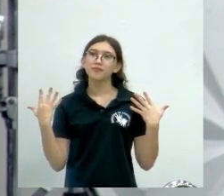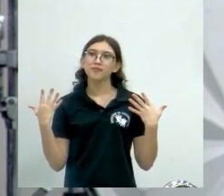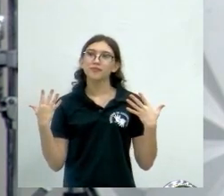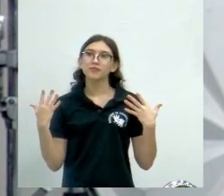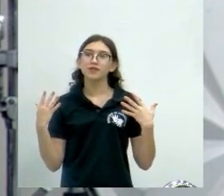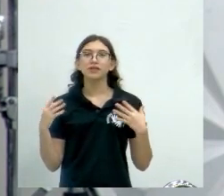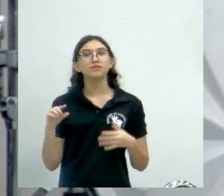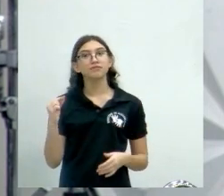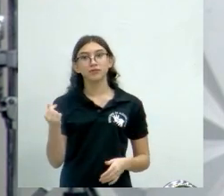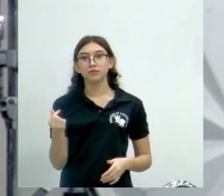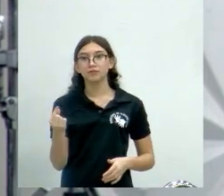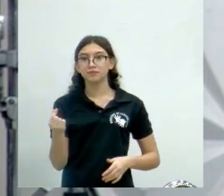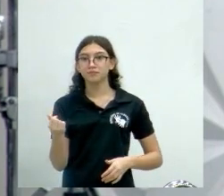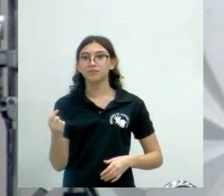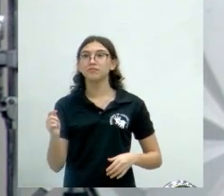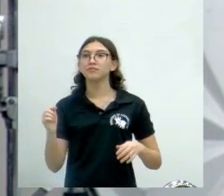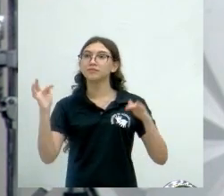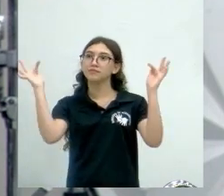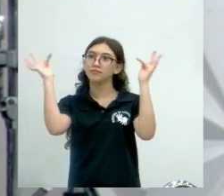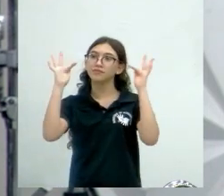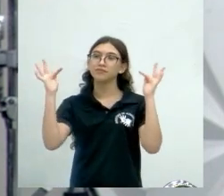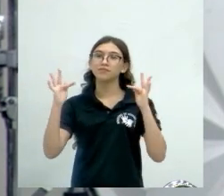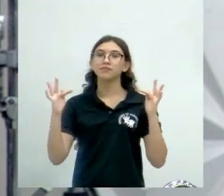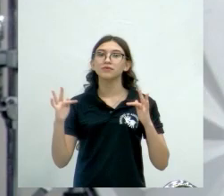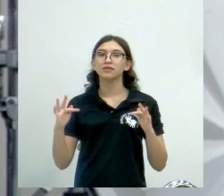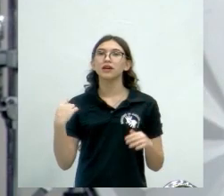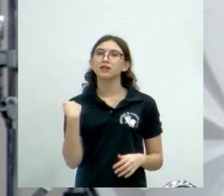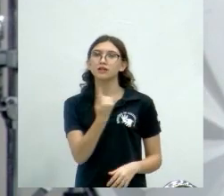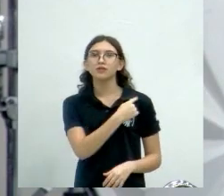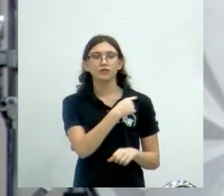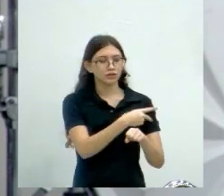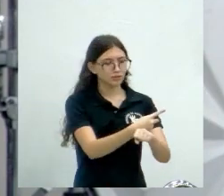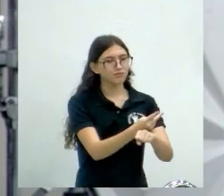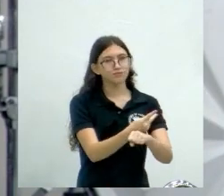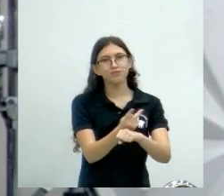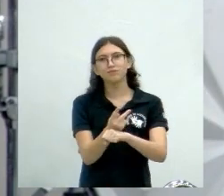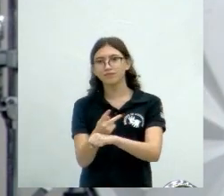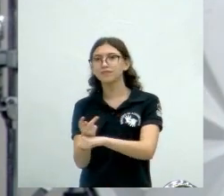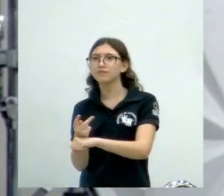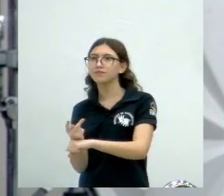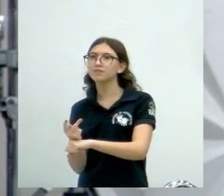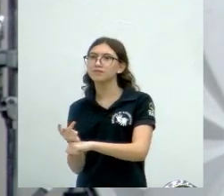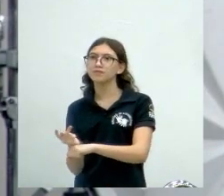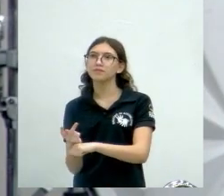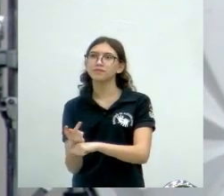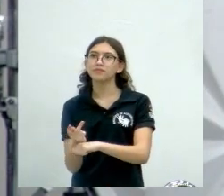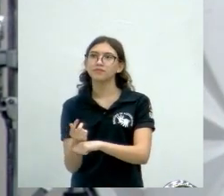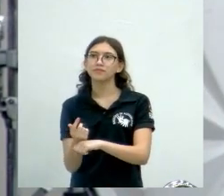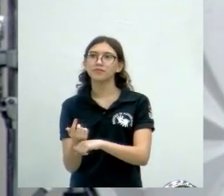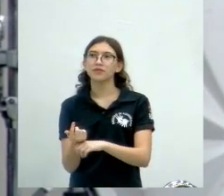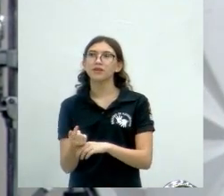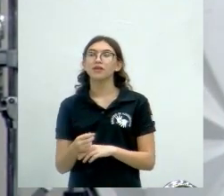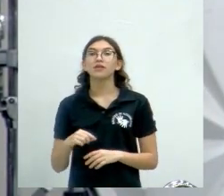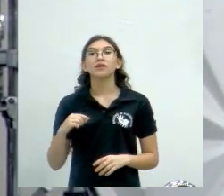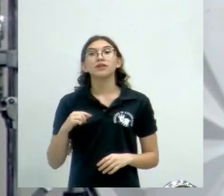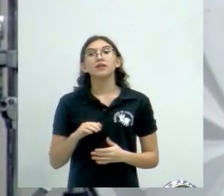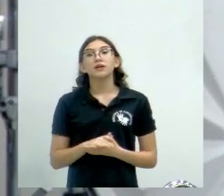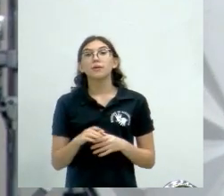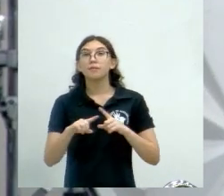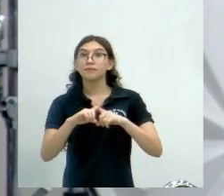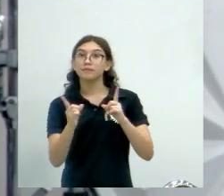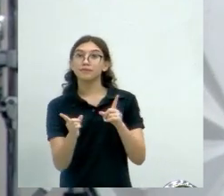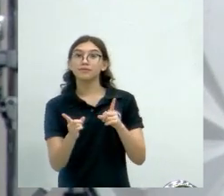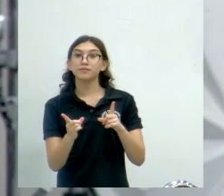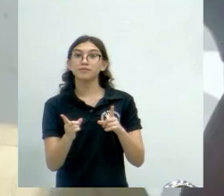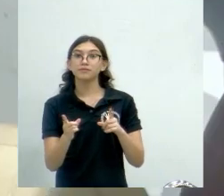importa o preço que isso custa. Isso me preocupa muito, porque muitas vezes o preço para essa felicidade